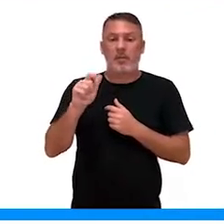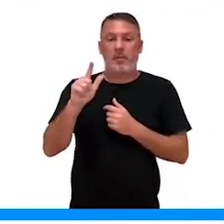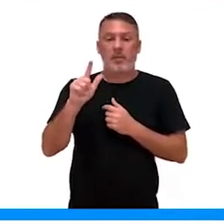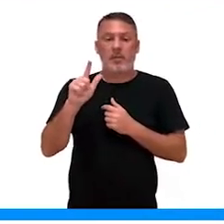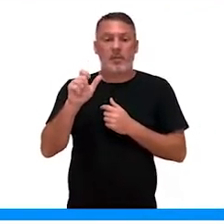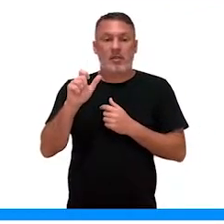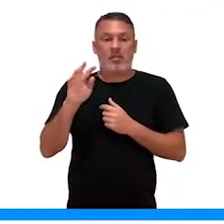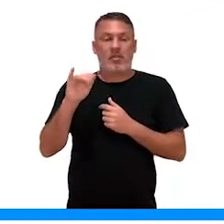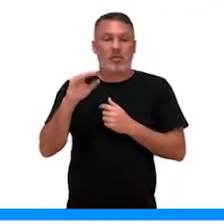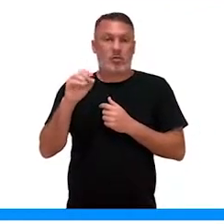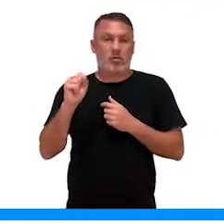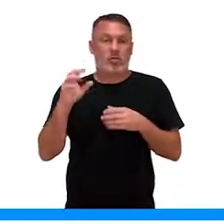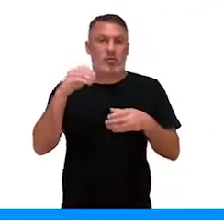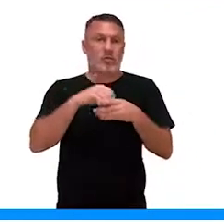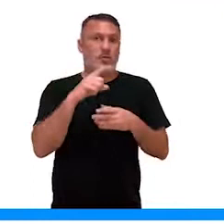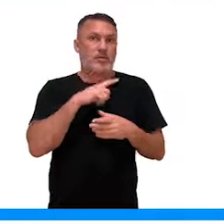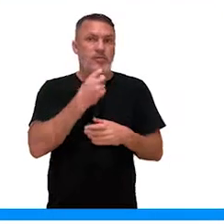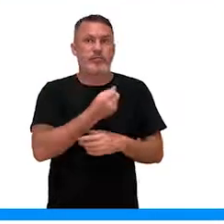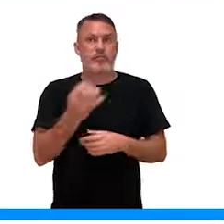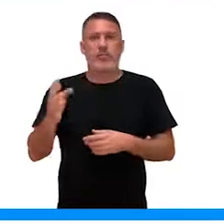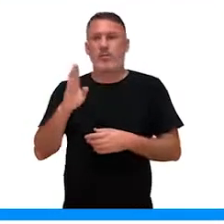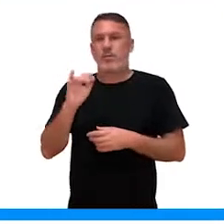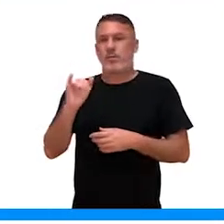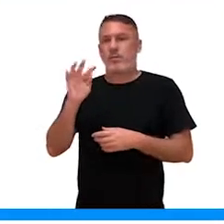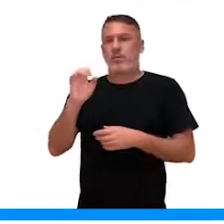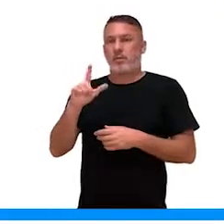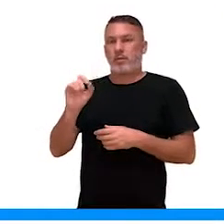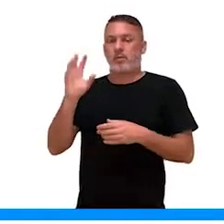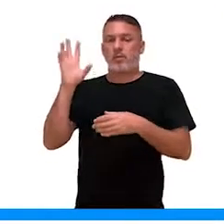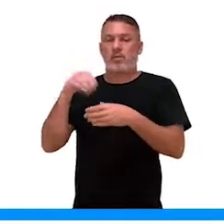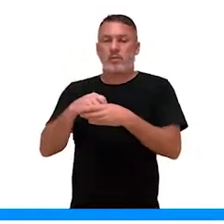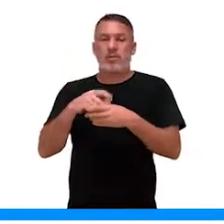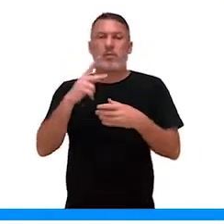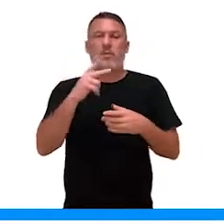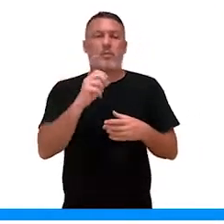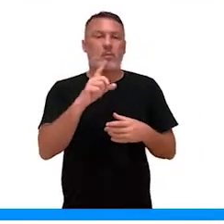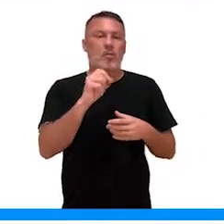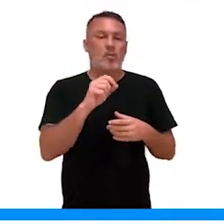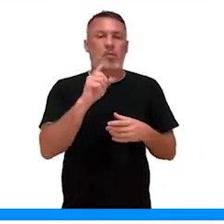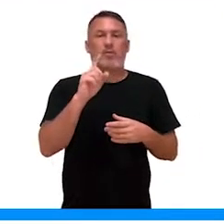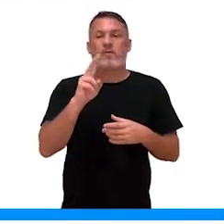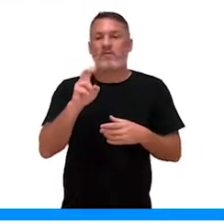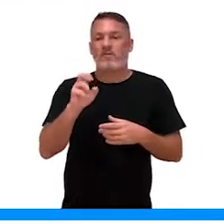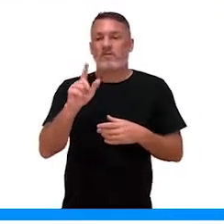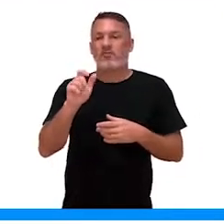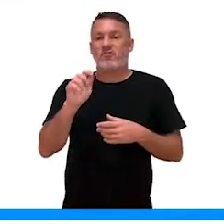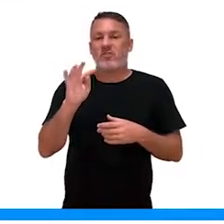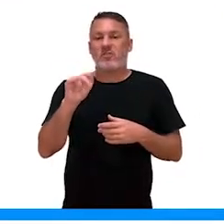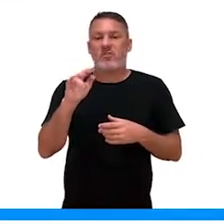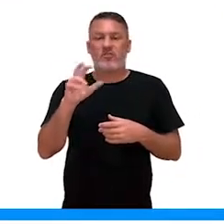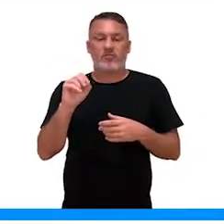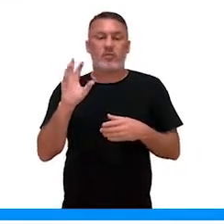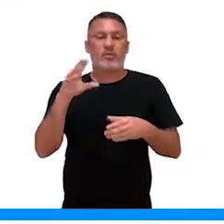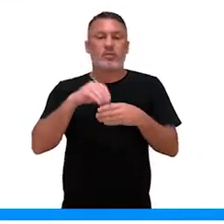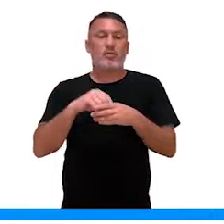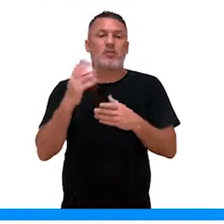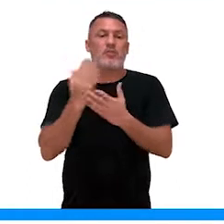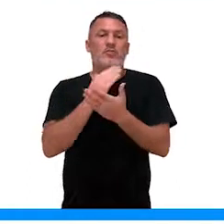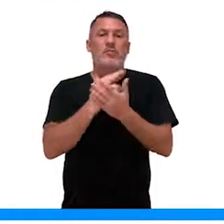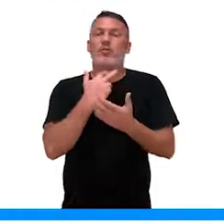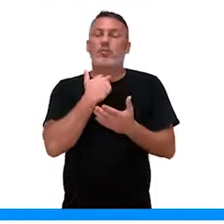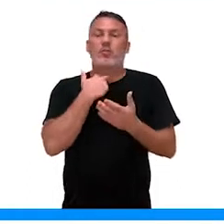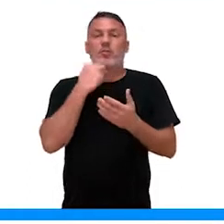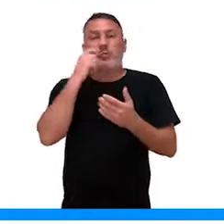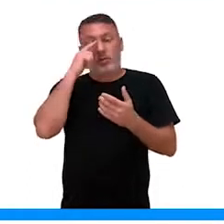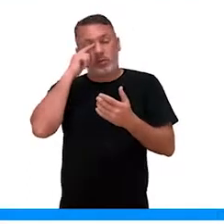têm muito vitelo, e somente no polo vegetativo, ele não vai deixar dividir. Qual vai ser o único polo